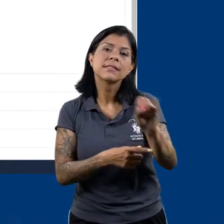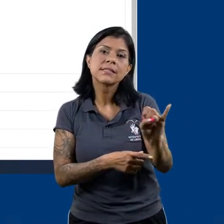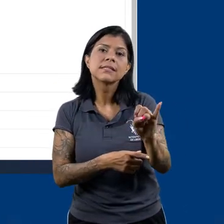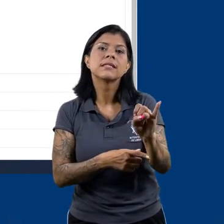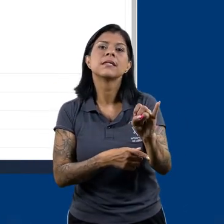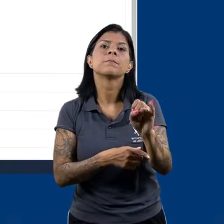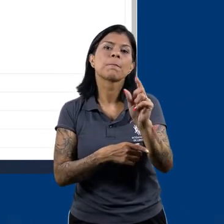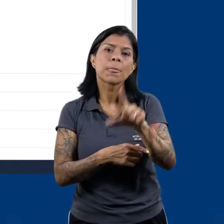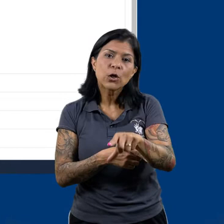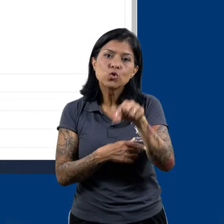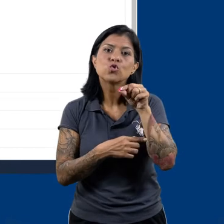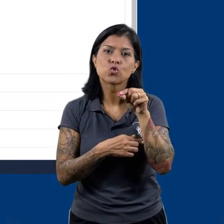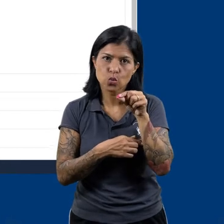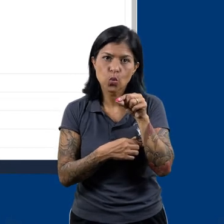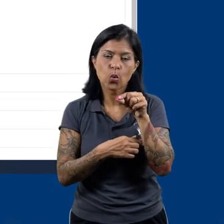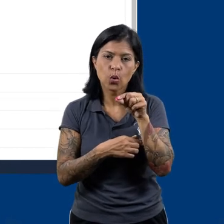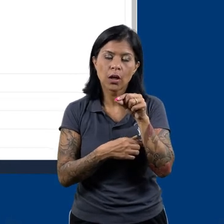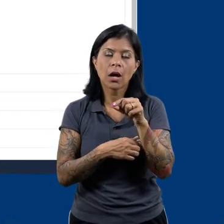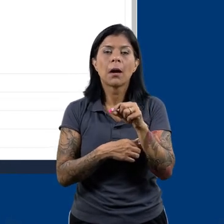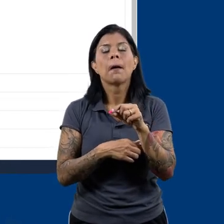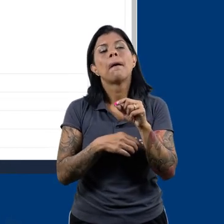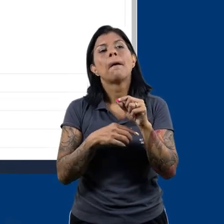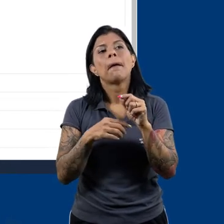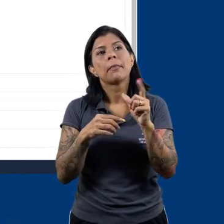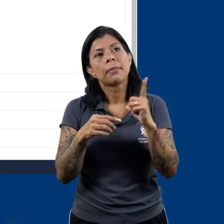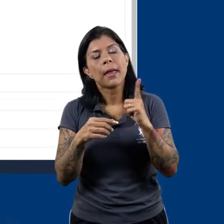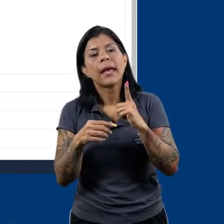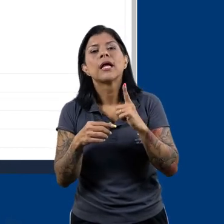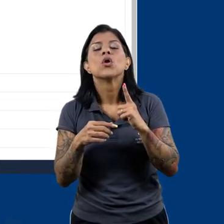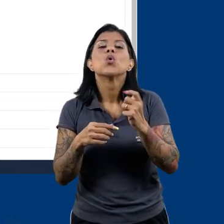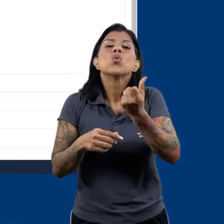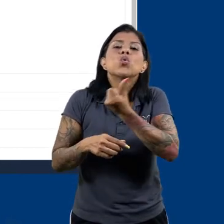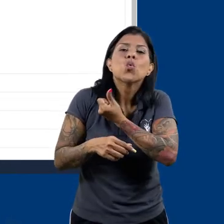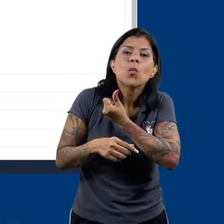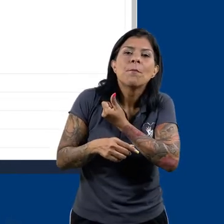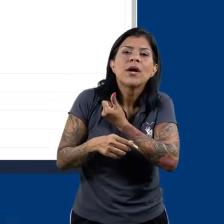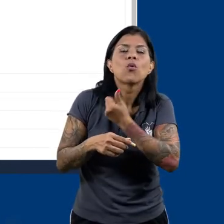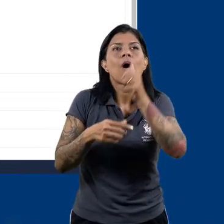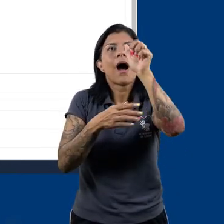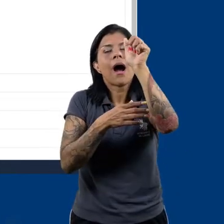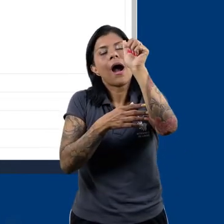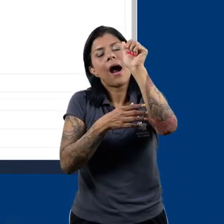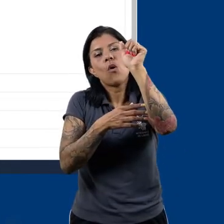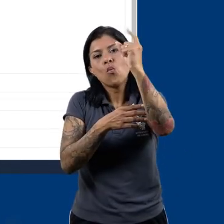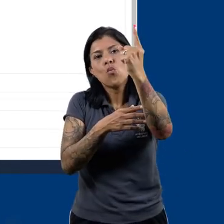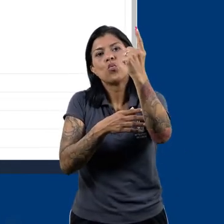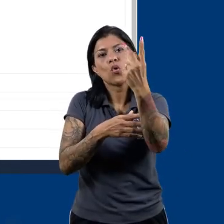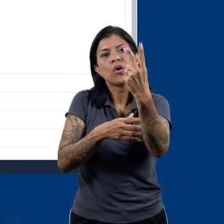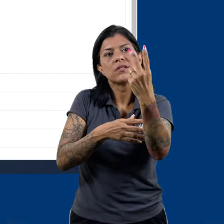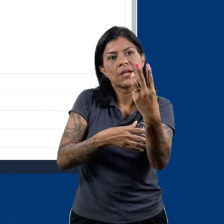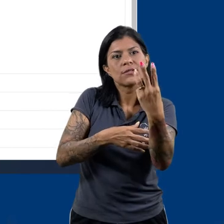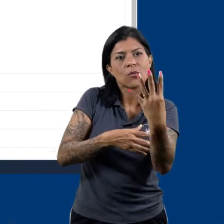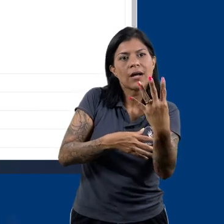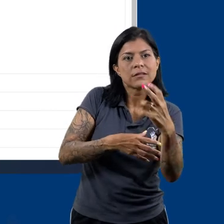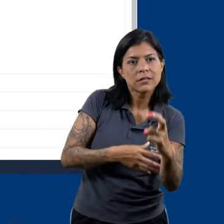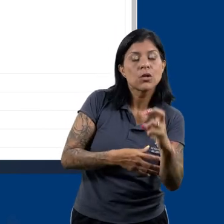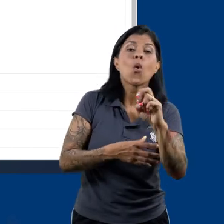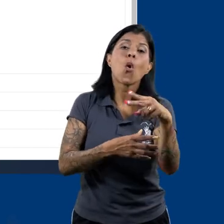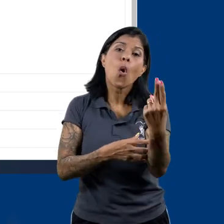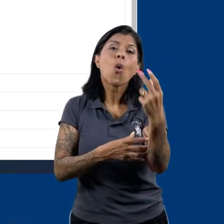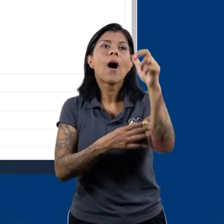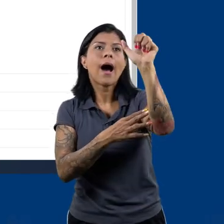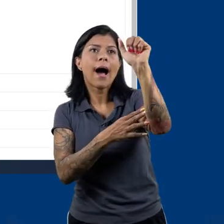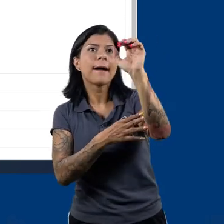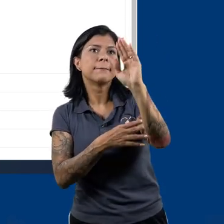o que essas escolhas vão ser numeradas com letras números ou algarismos